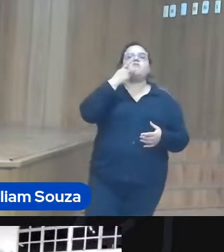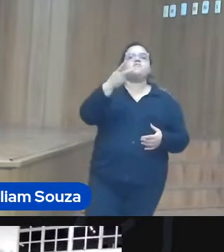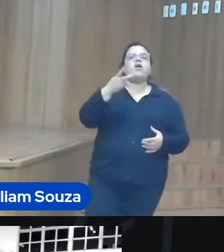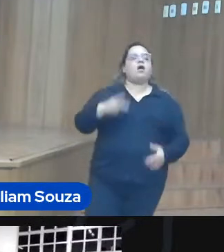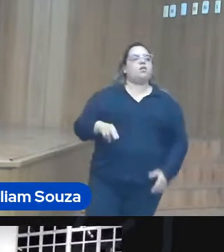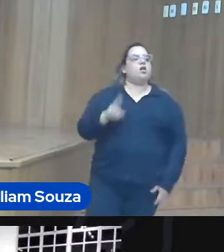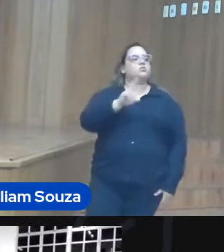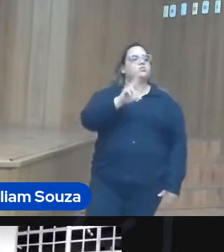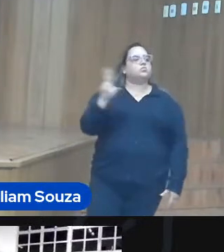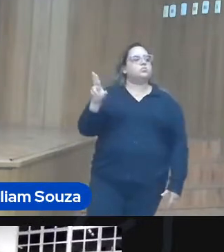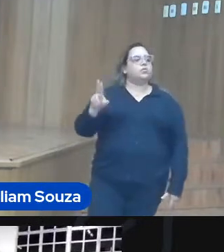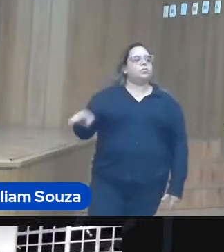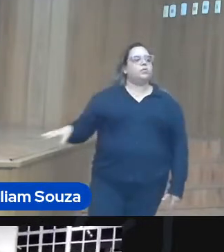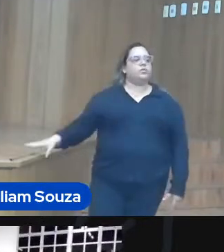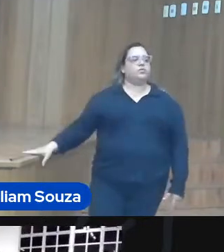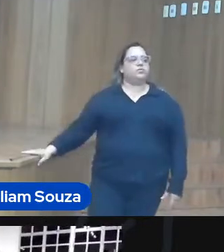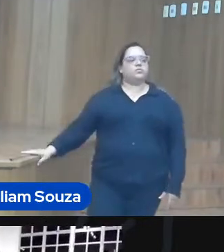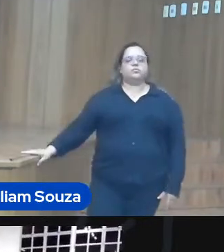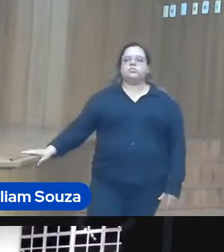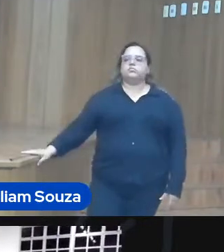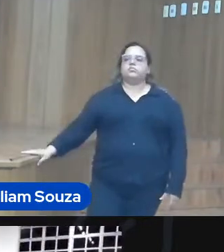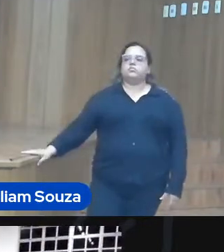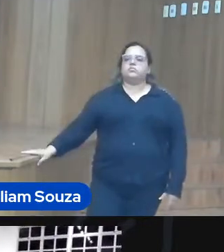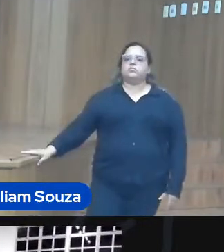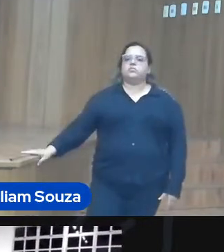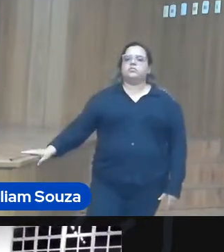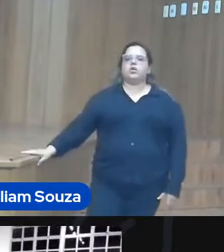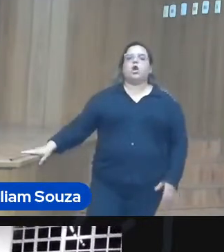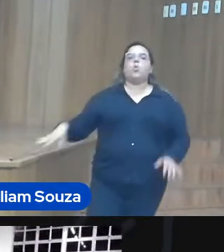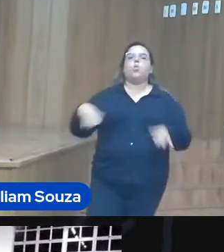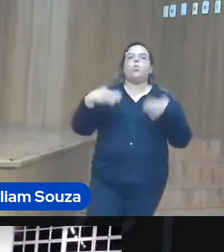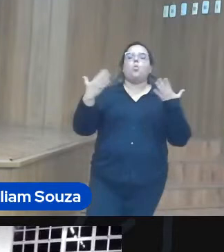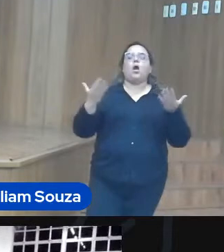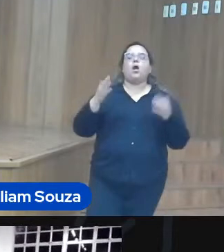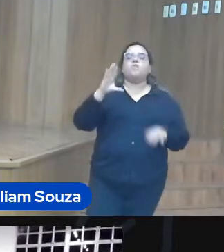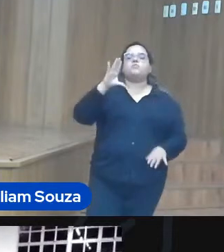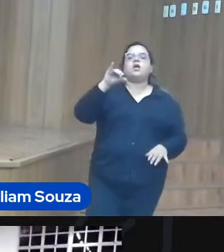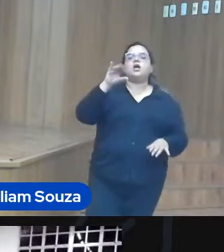dissessem qual você acha que é o cientista aqui.